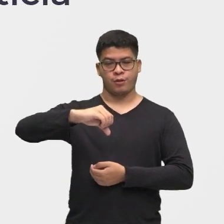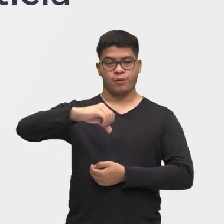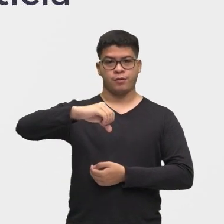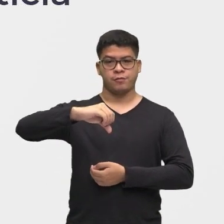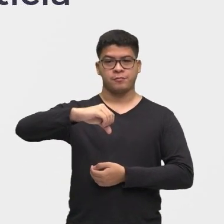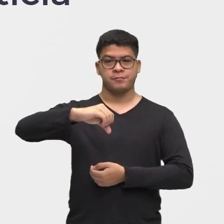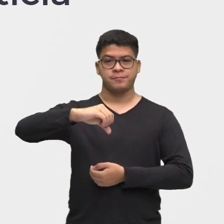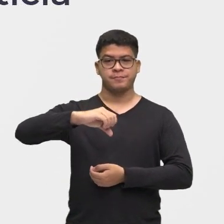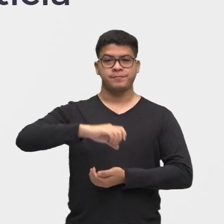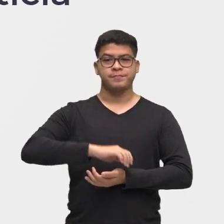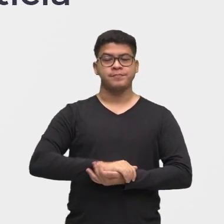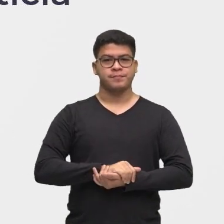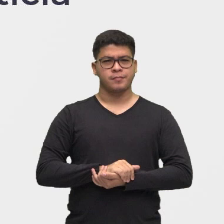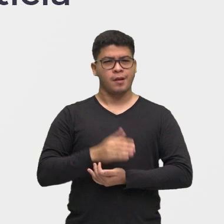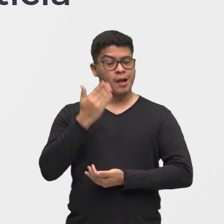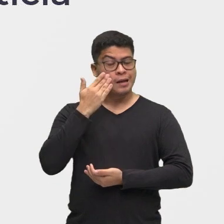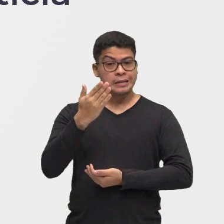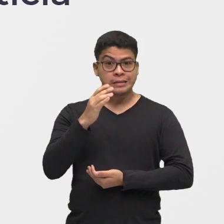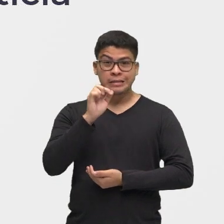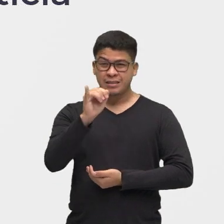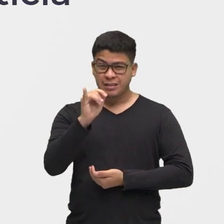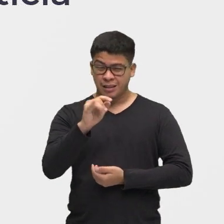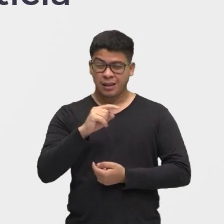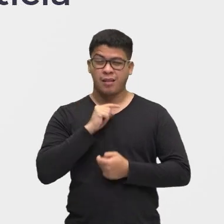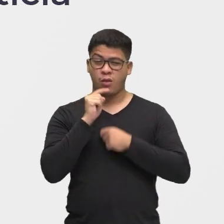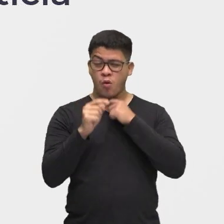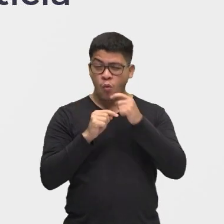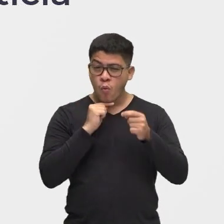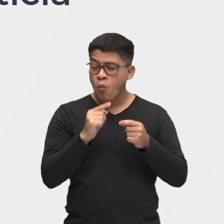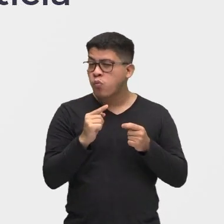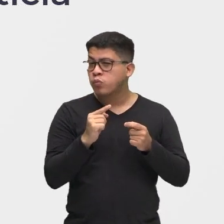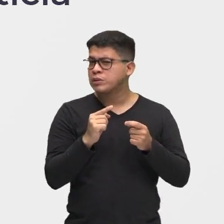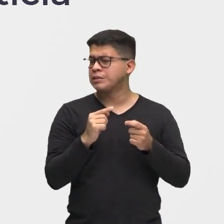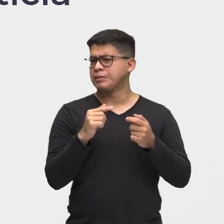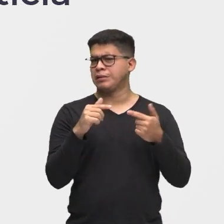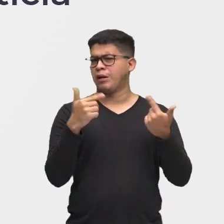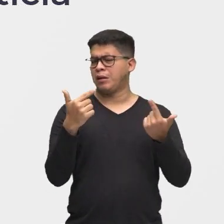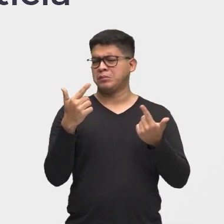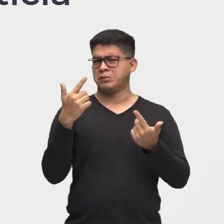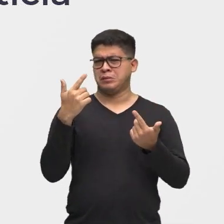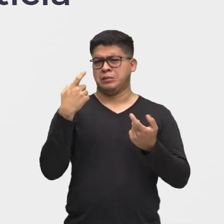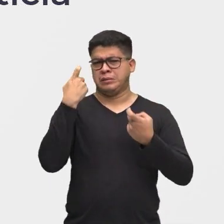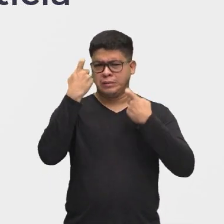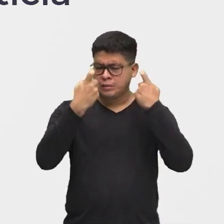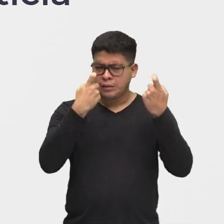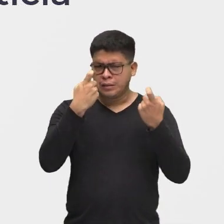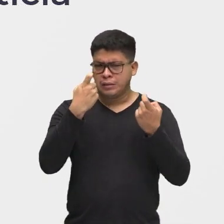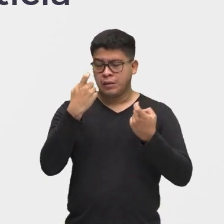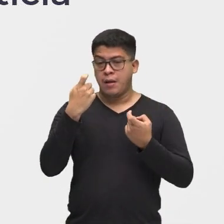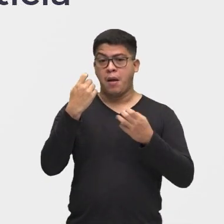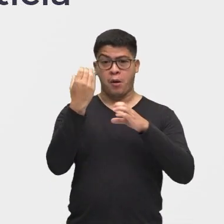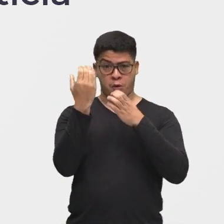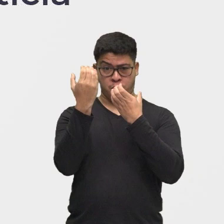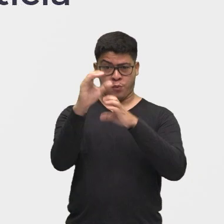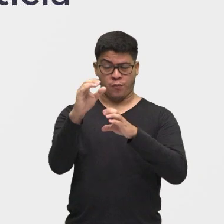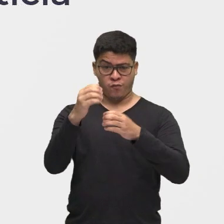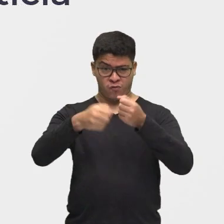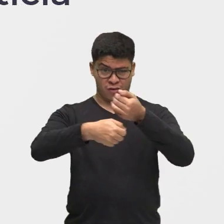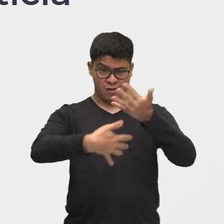caso você tenha alguma dúvida, não tenha compreendido algo, envia lá no